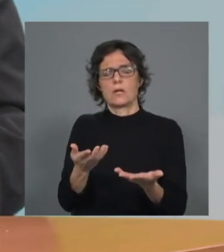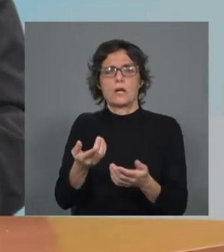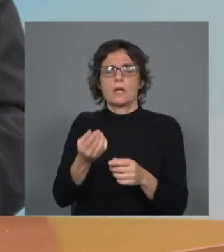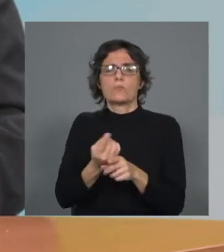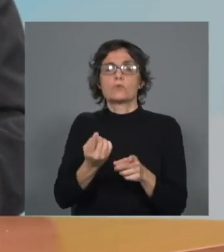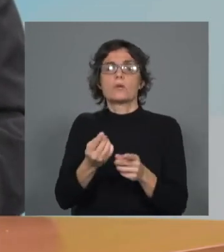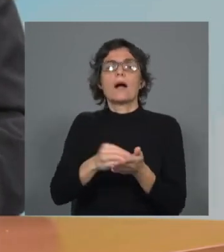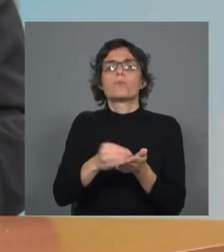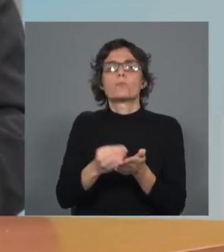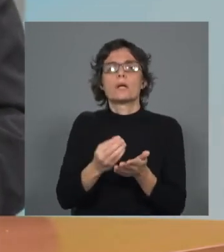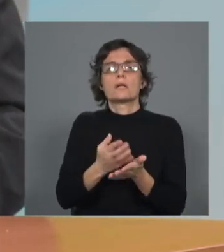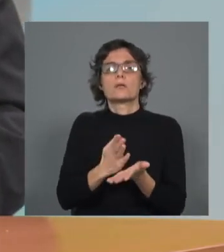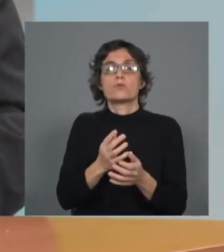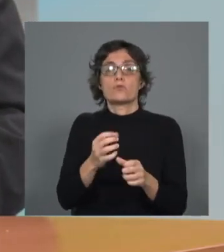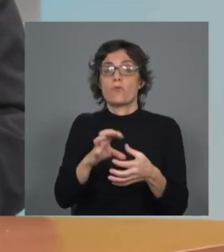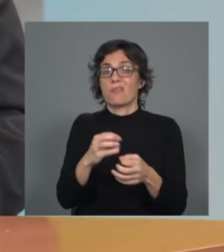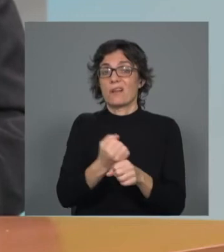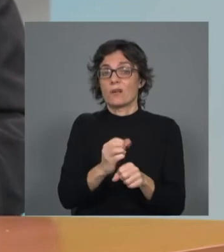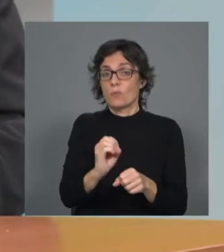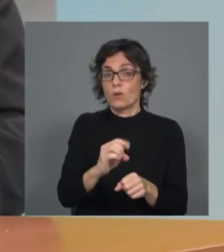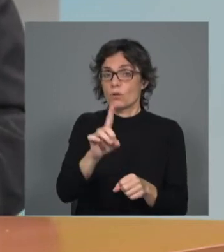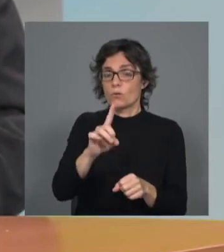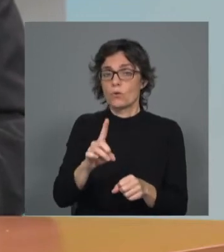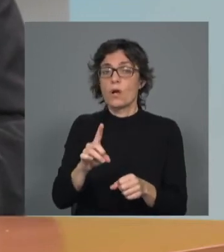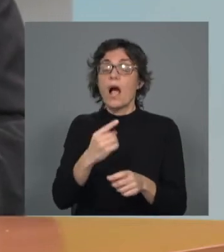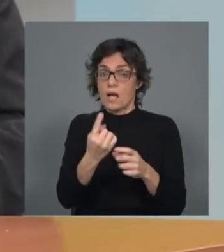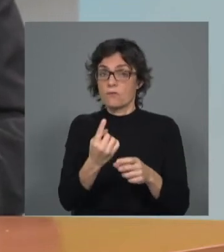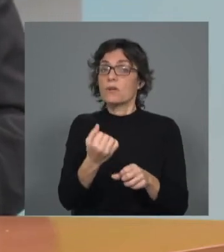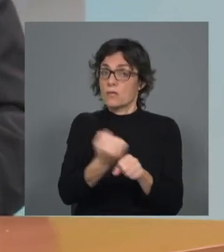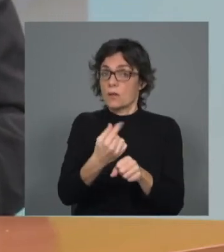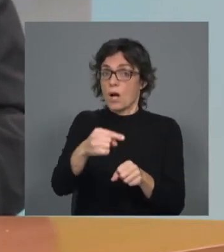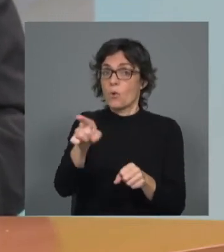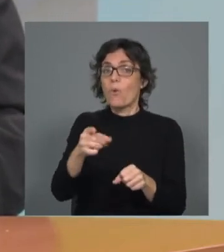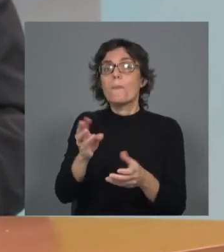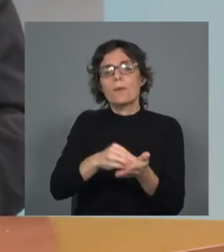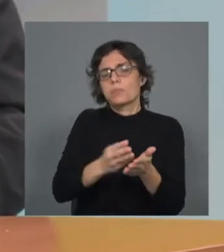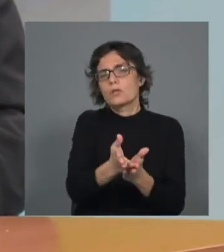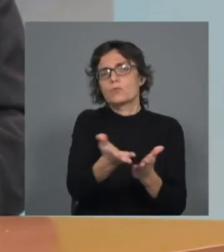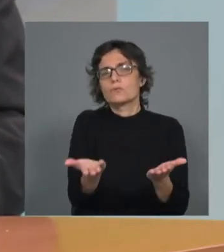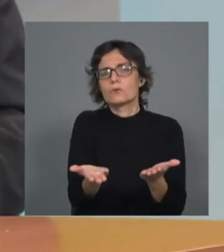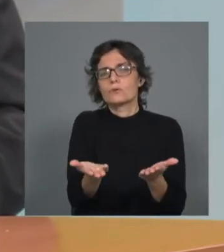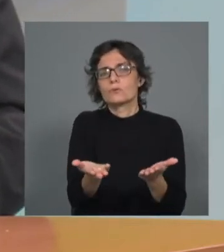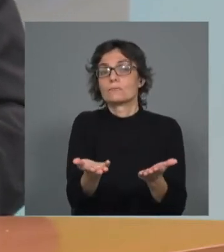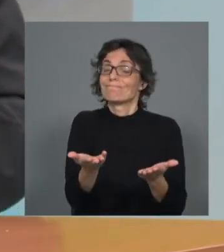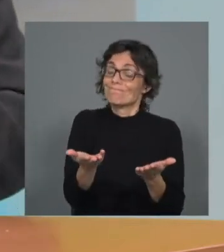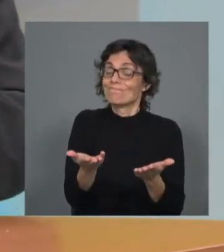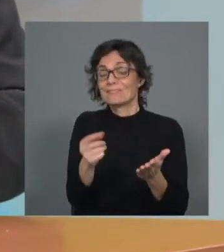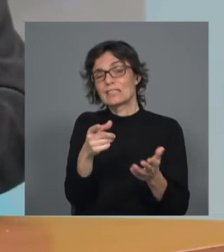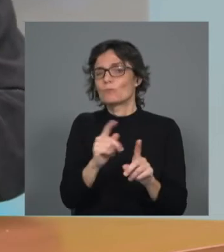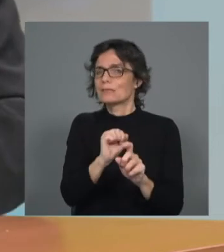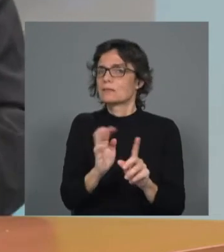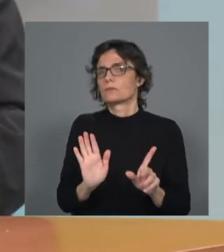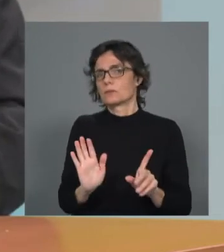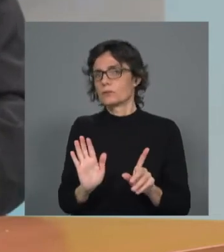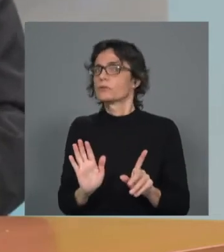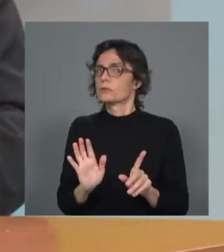só do facto da pessoa não ter trabalho, tendo trabalho também. Isso não é um fator que lhes permita superar a pobreza e, portanto, isso é um